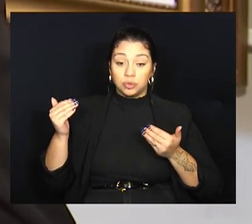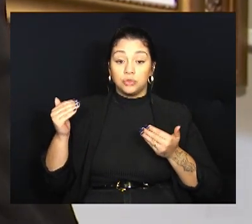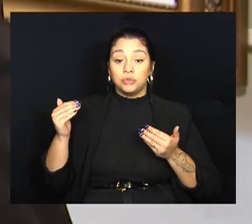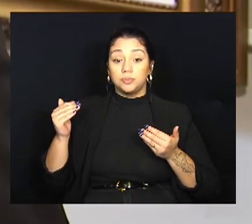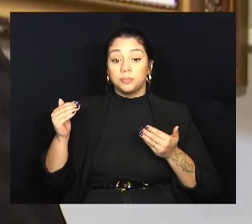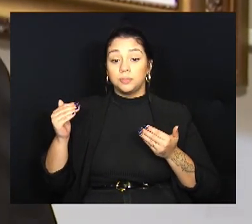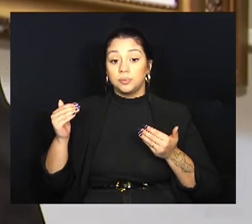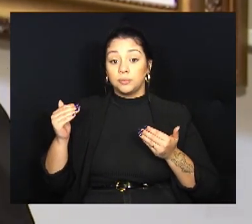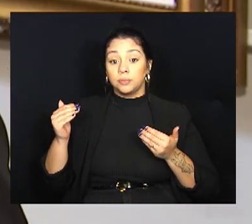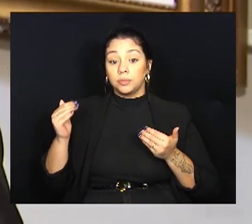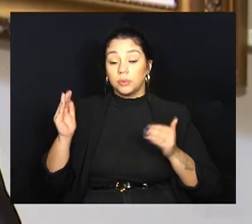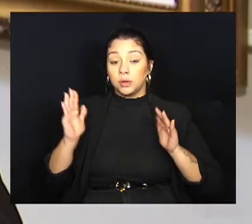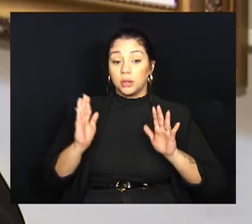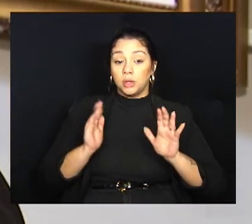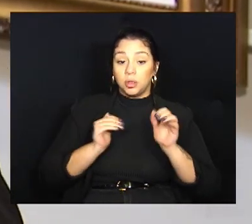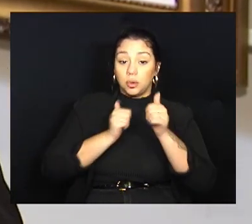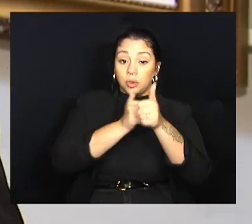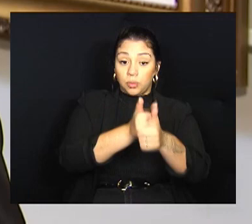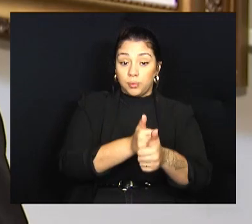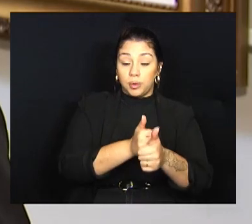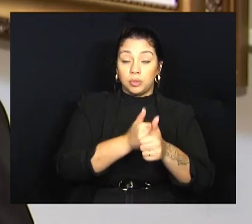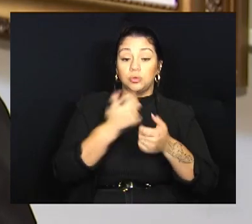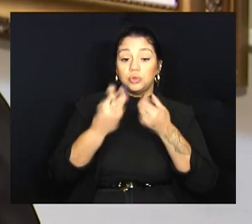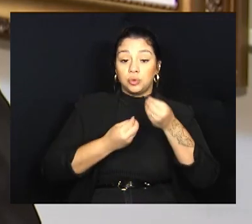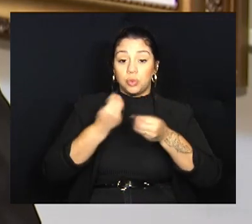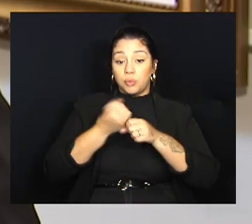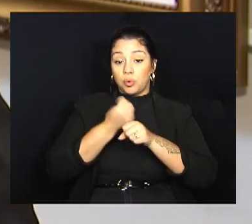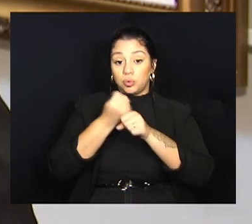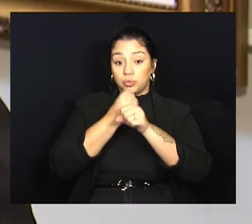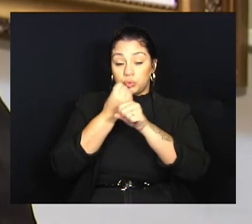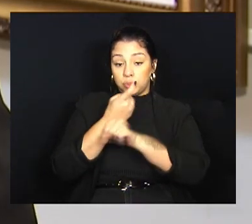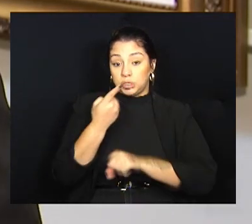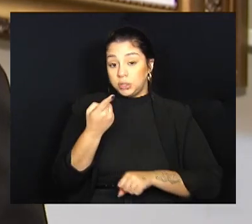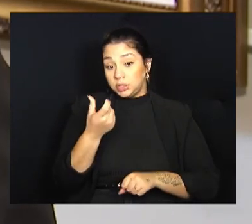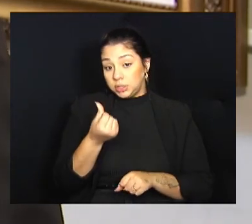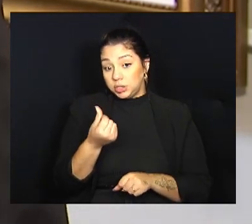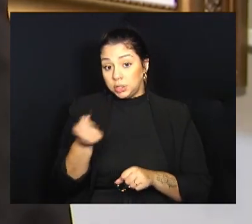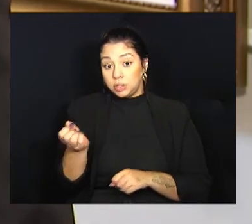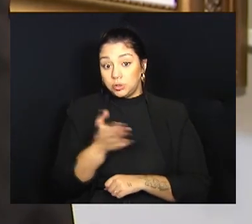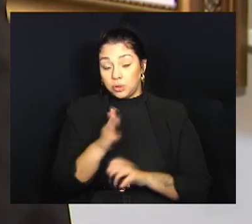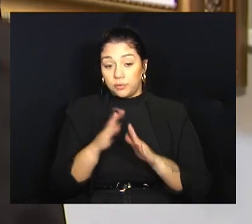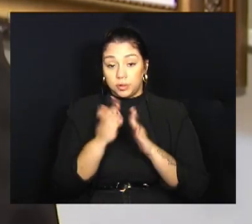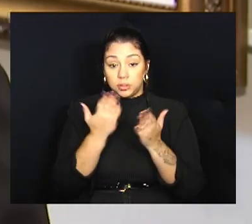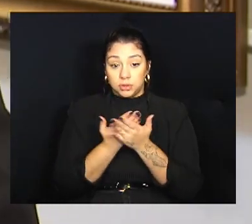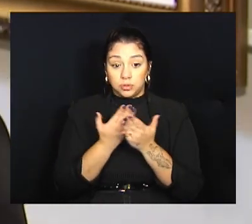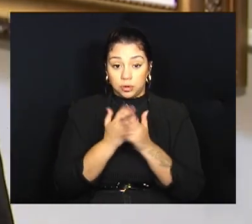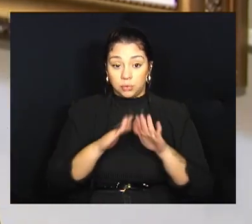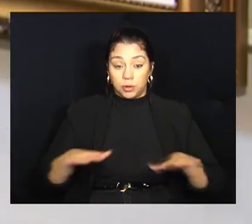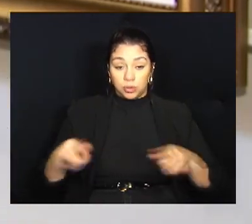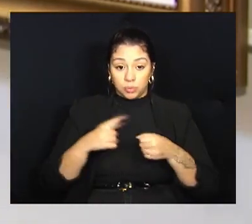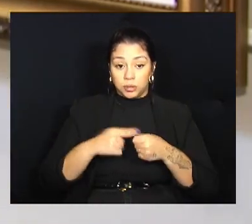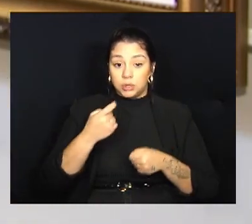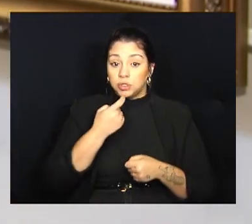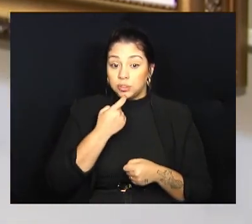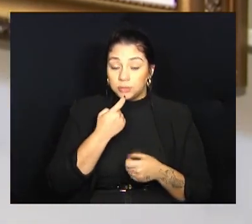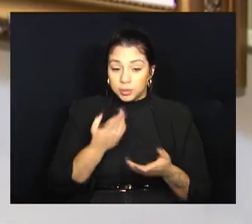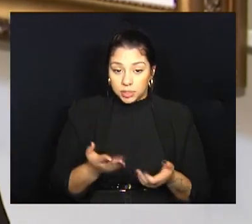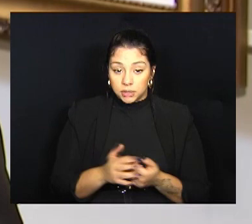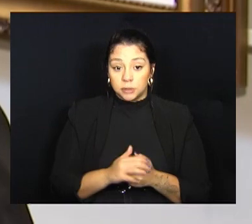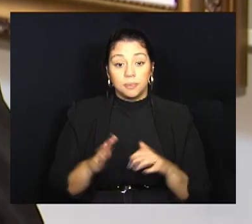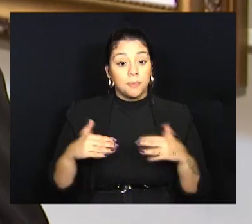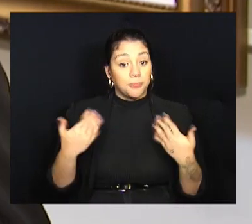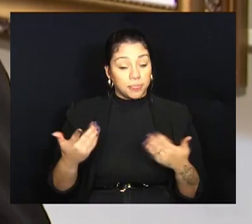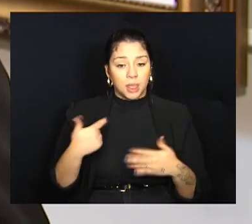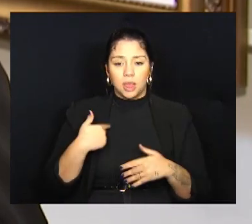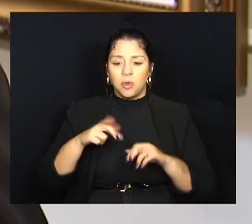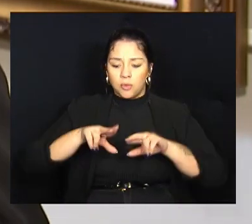os acompanhamentos das construções de 16 novas creches no município de Campinas. Então, eu fui